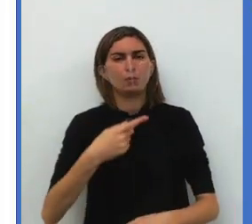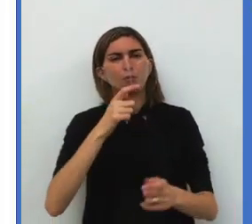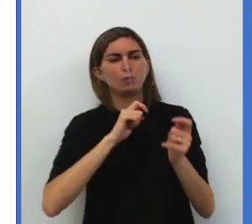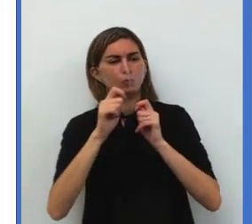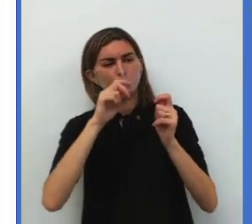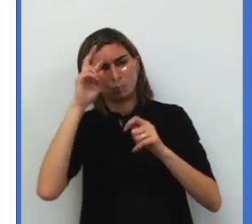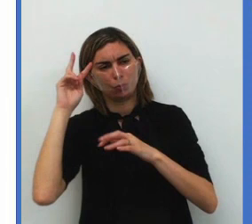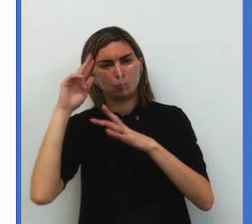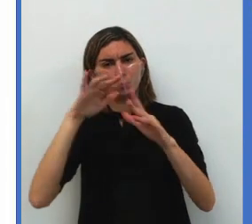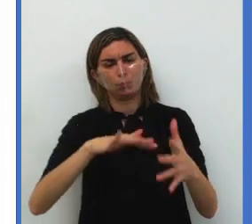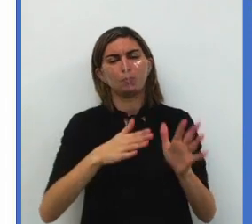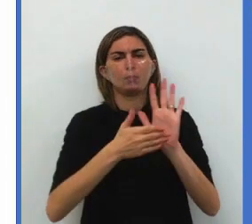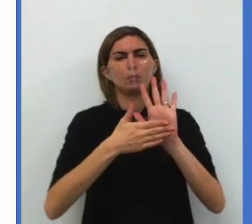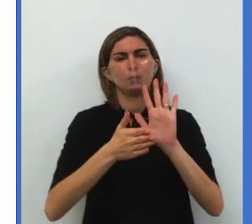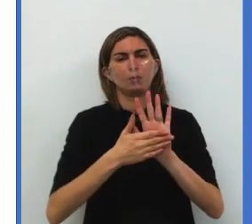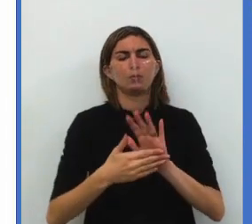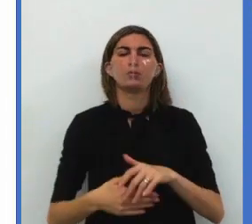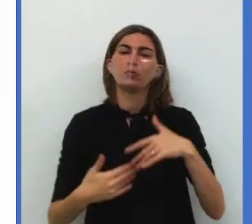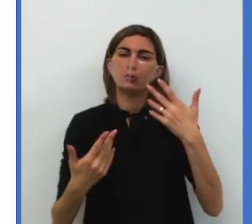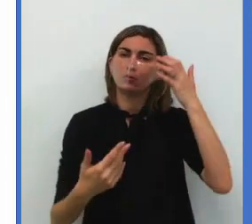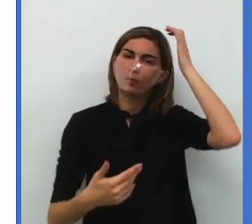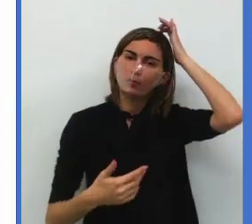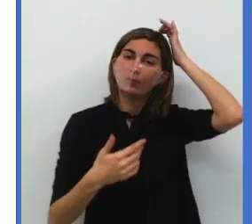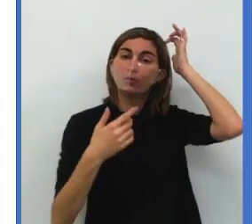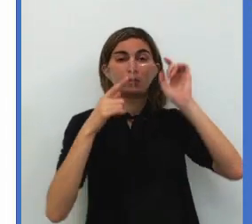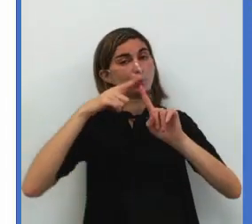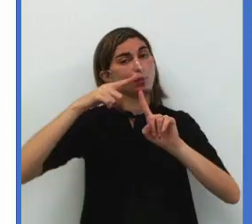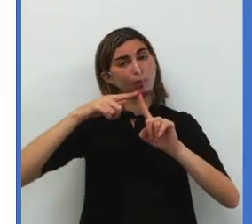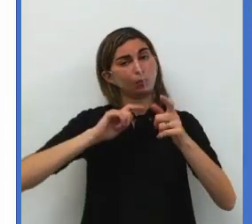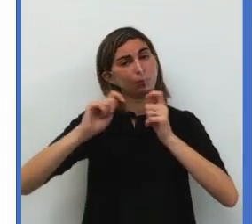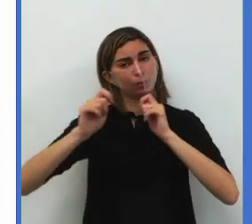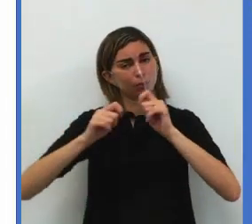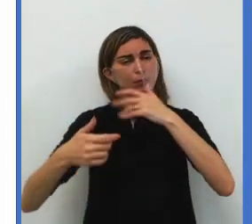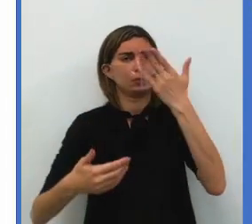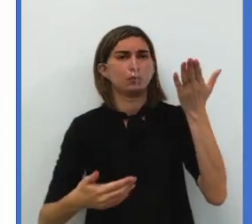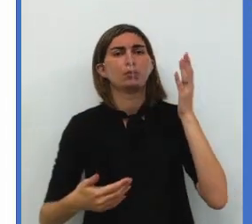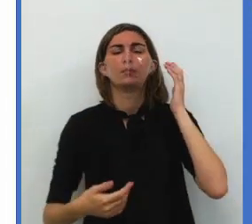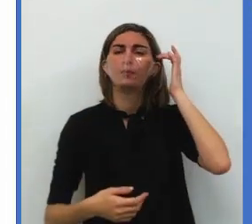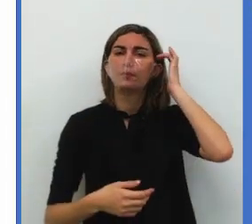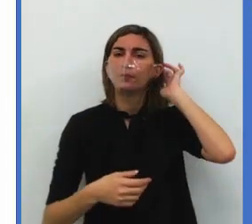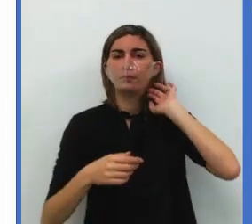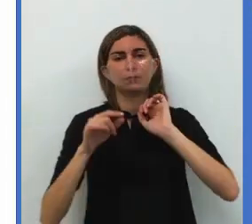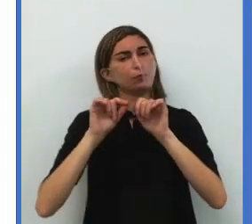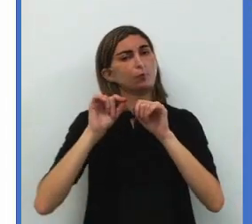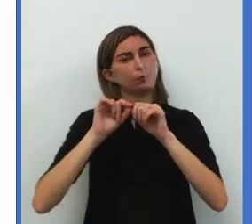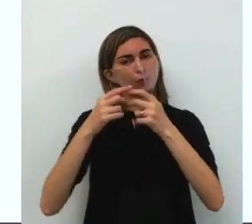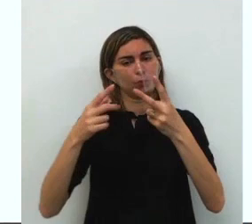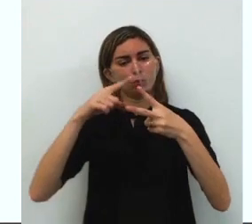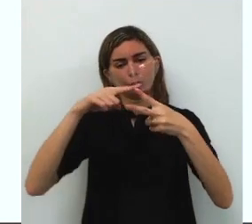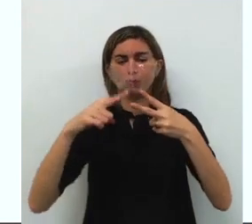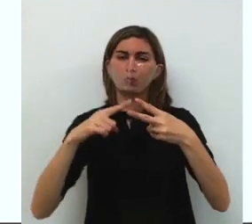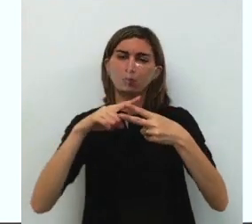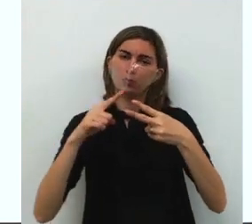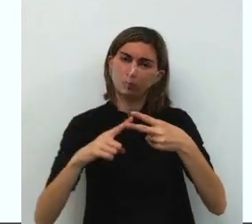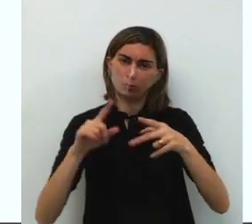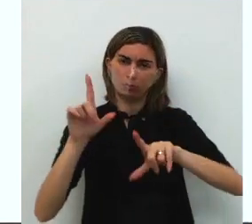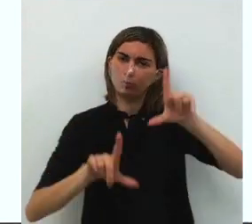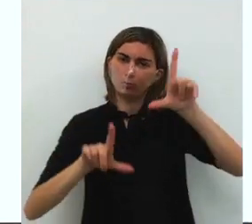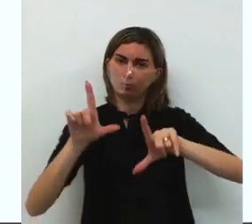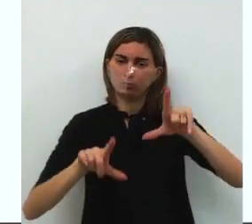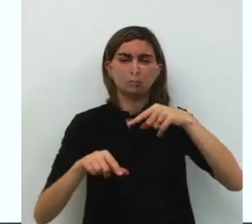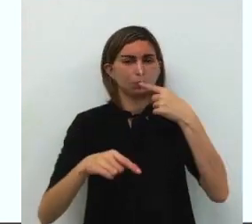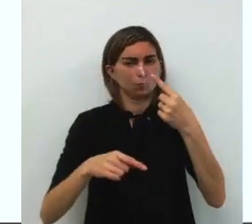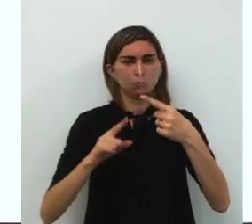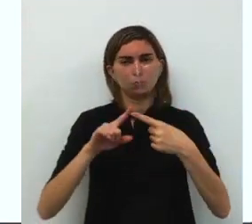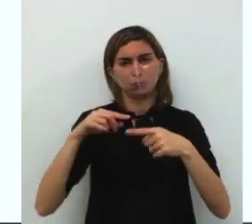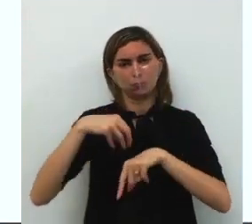seu histórico político e suas propostas. Então, esse tipo de entrevista que é feita de duas maneiras na TV, e